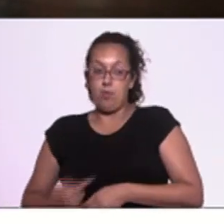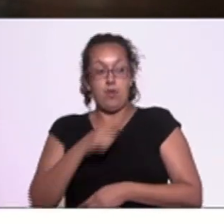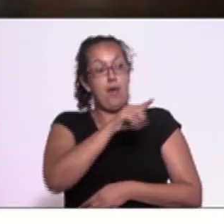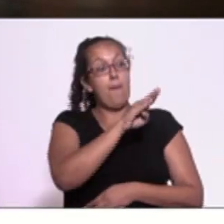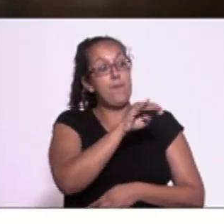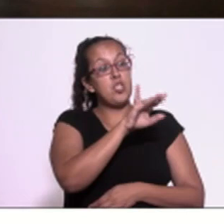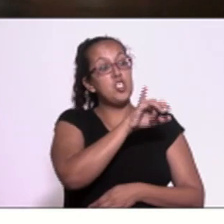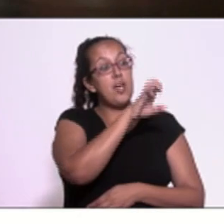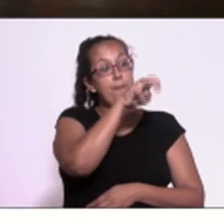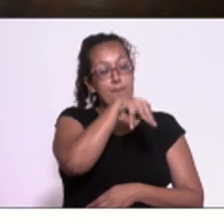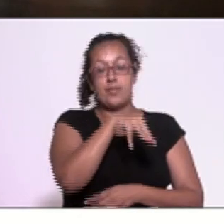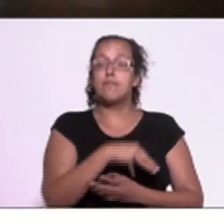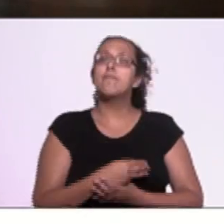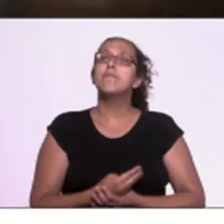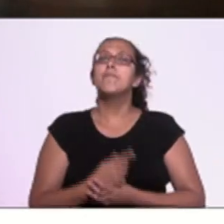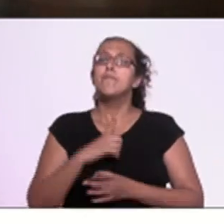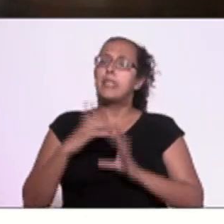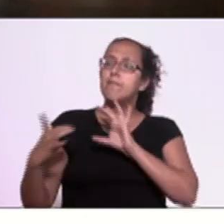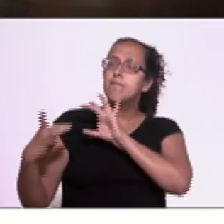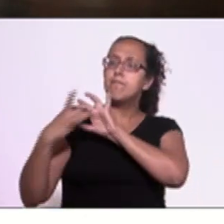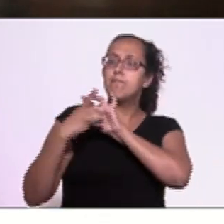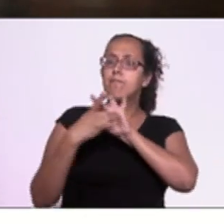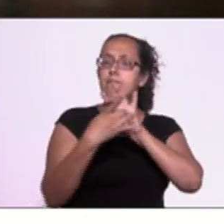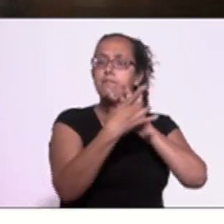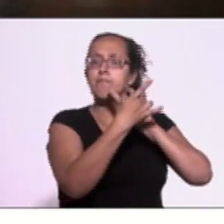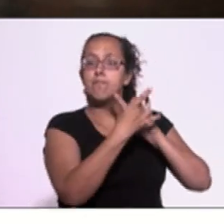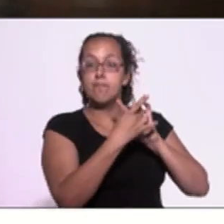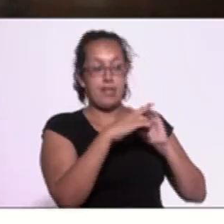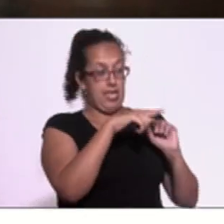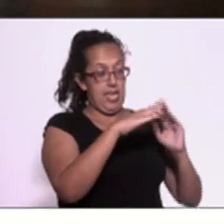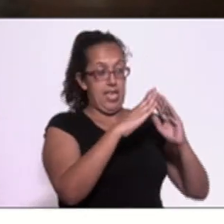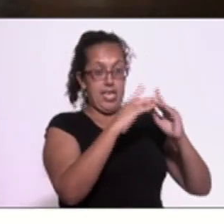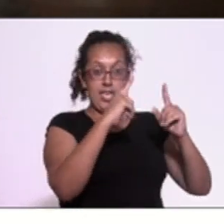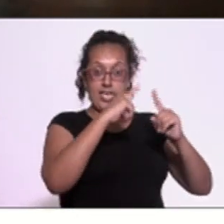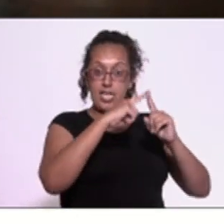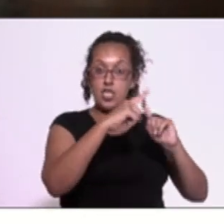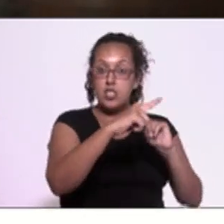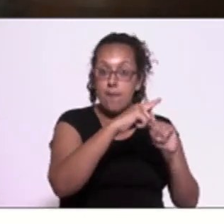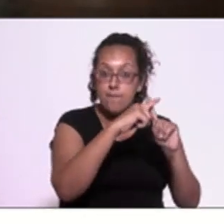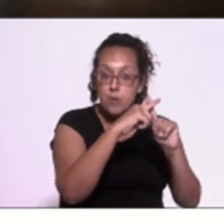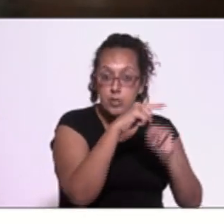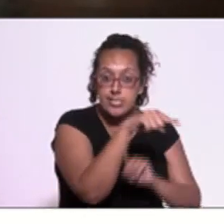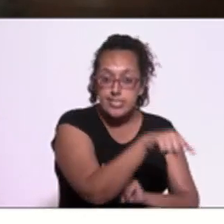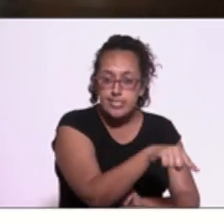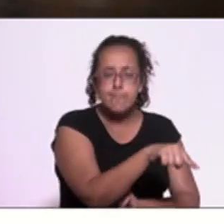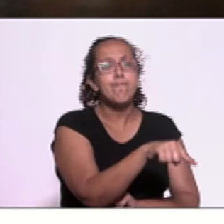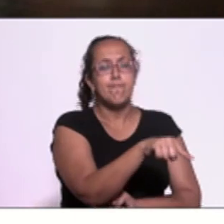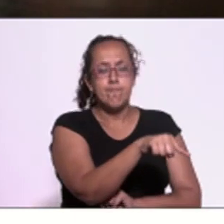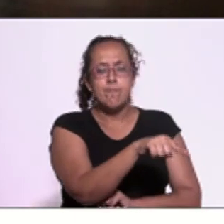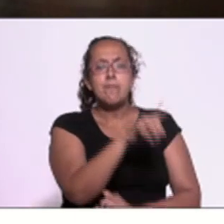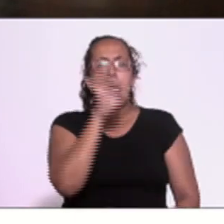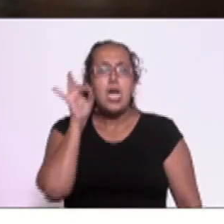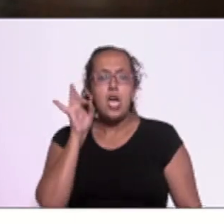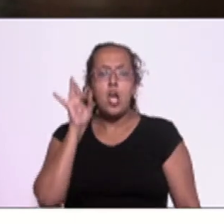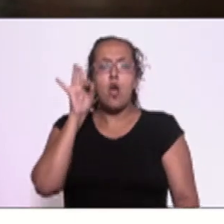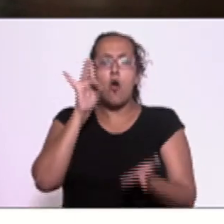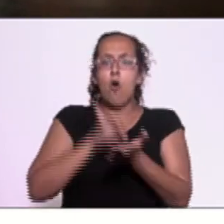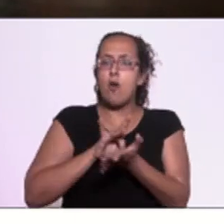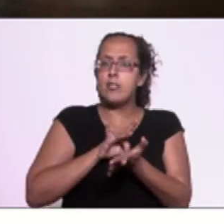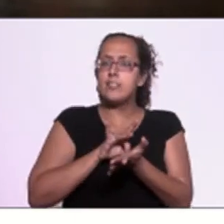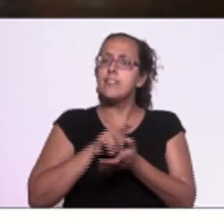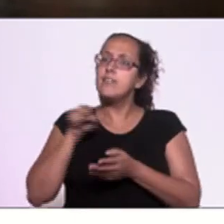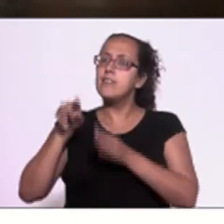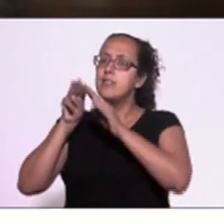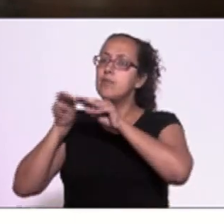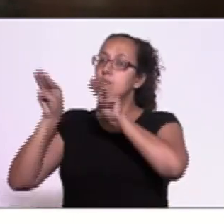dos Sítios Históricos da República. Era a Igreja Positivista do Brasil sendo reconhecida por